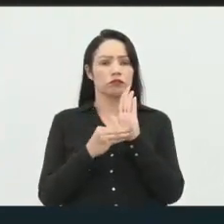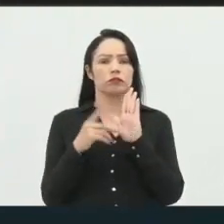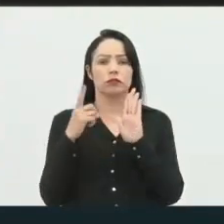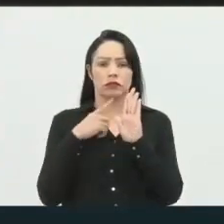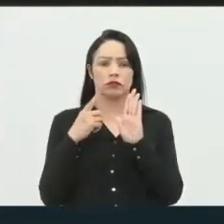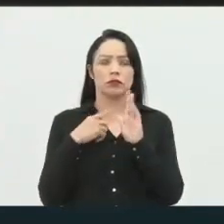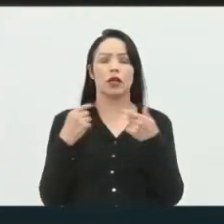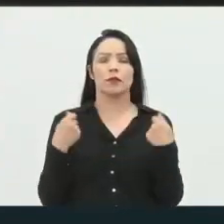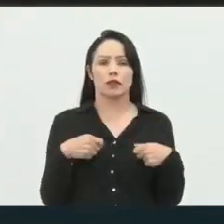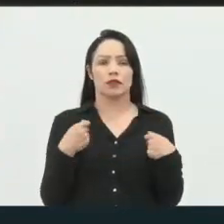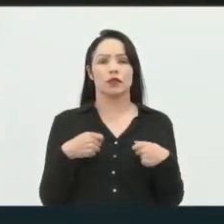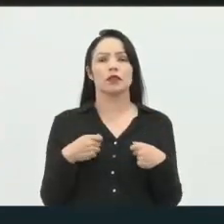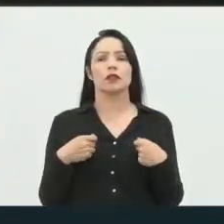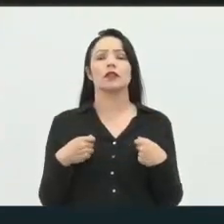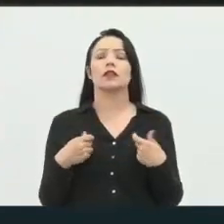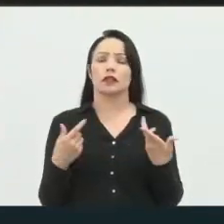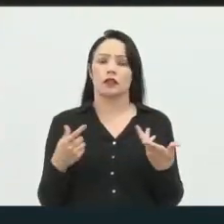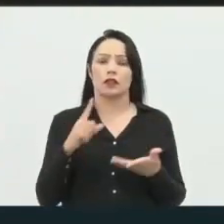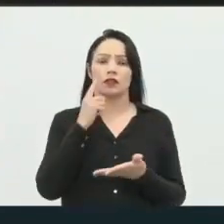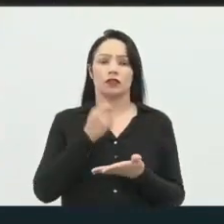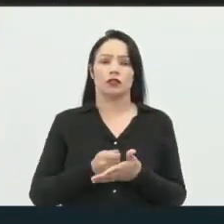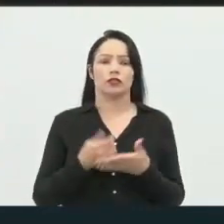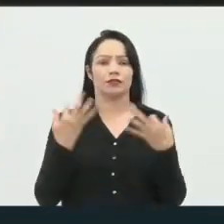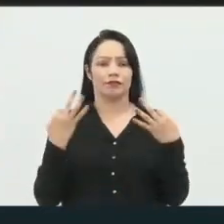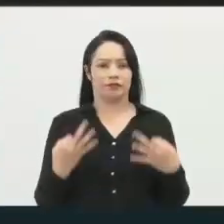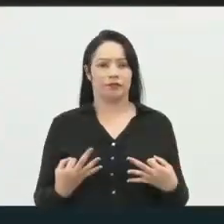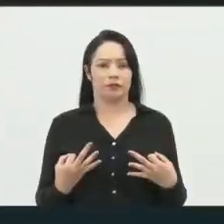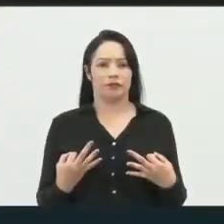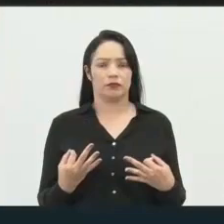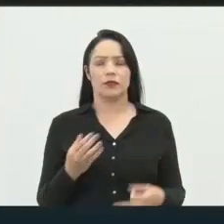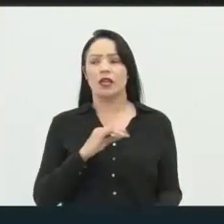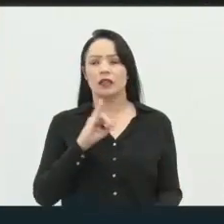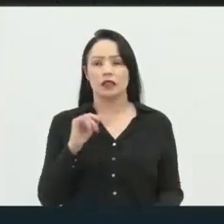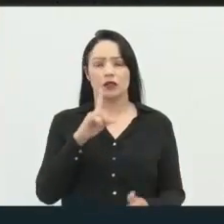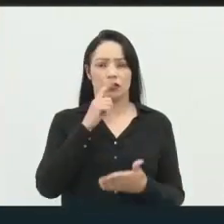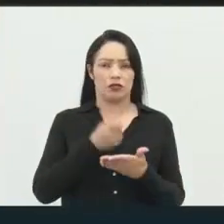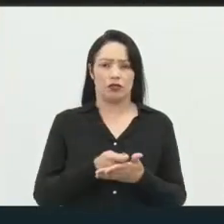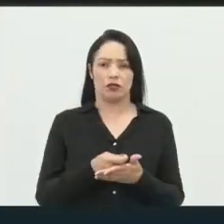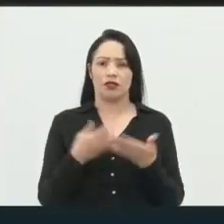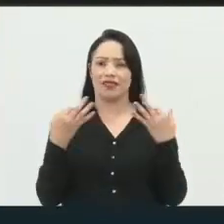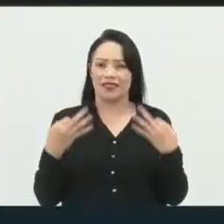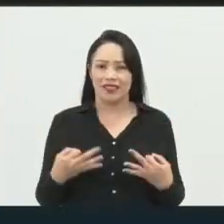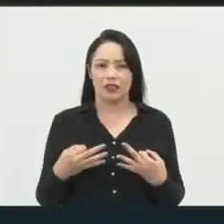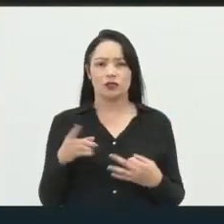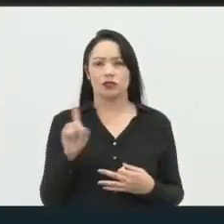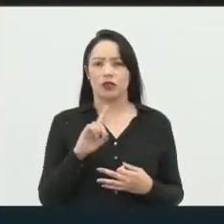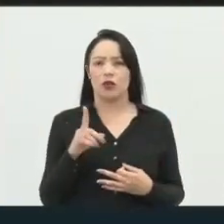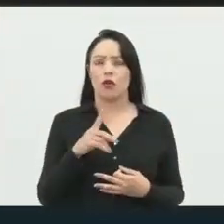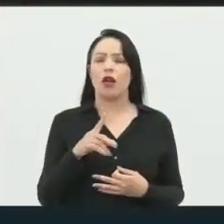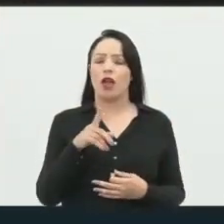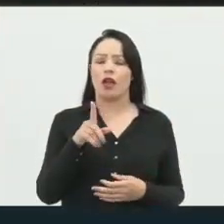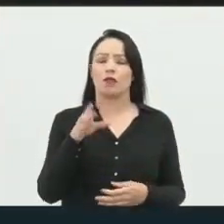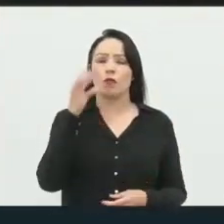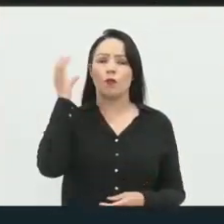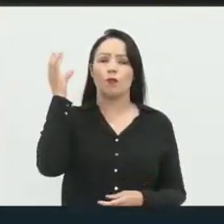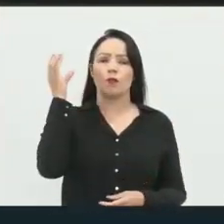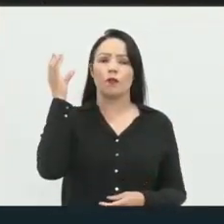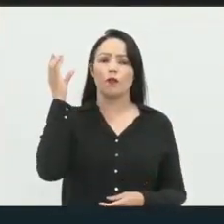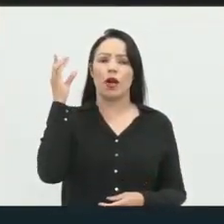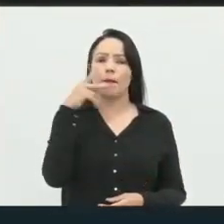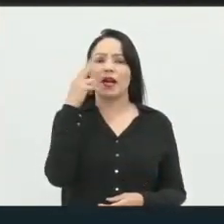deveria tomar as Providência quando não tomou as providências ele se torna omisso ele se torna